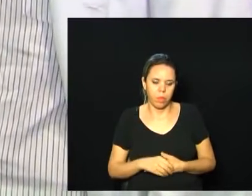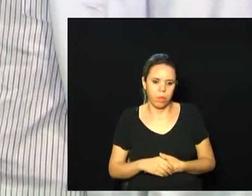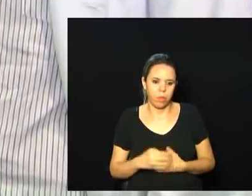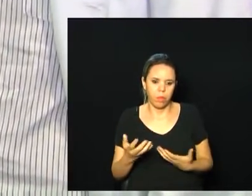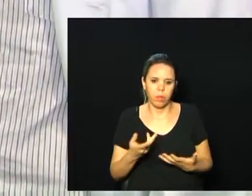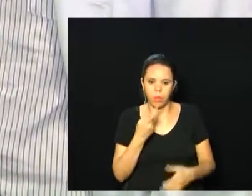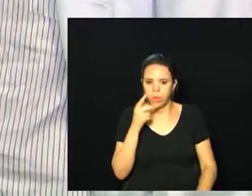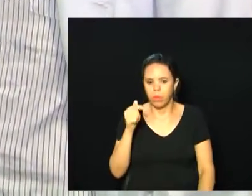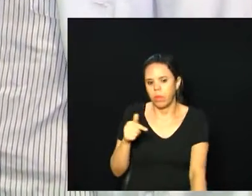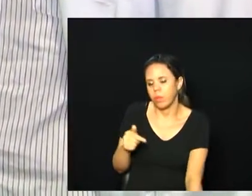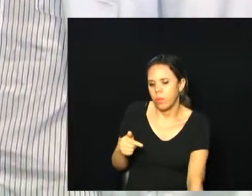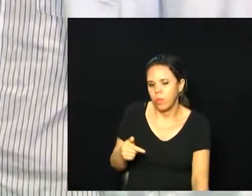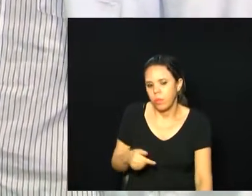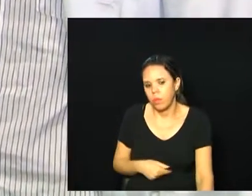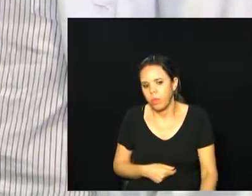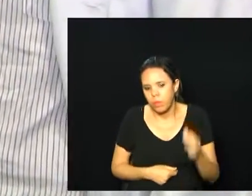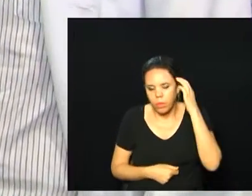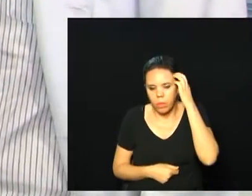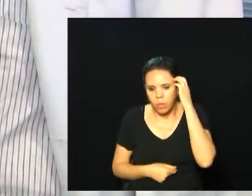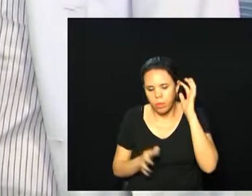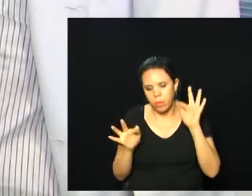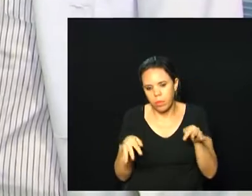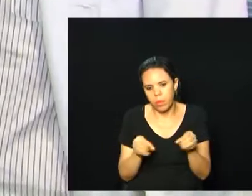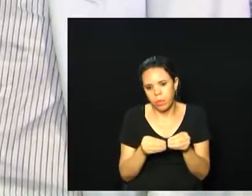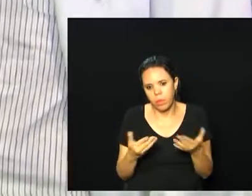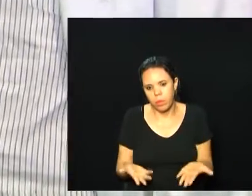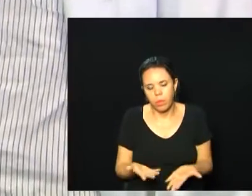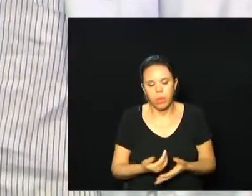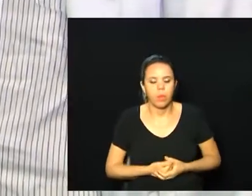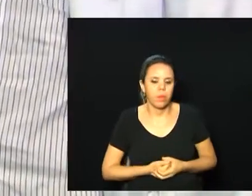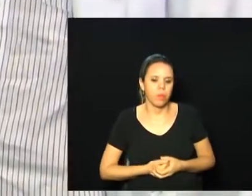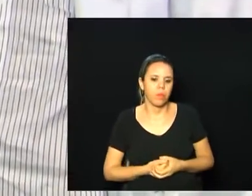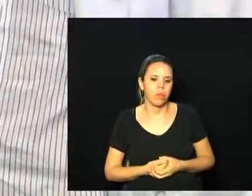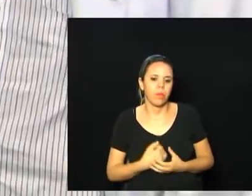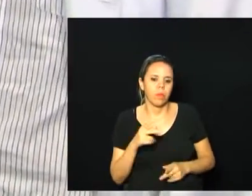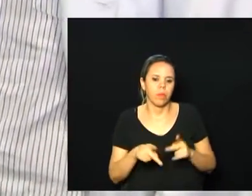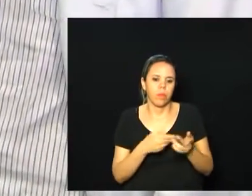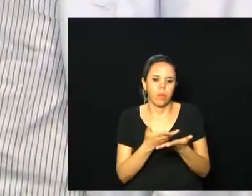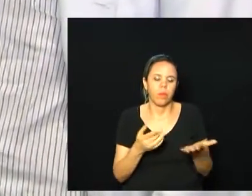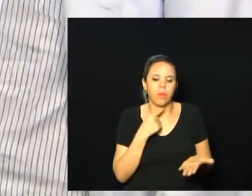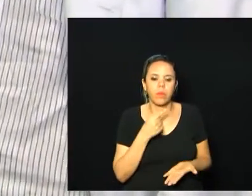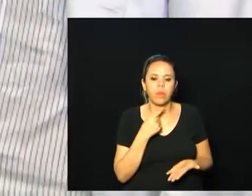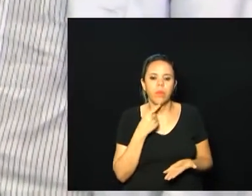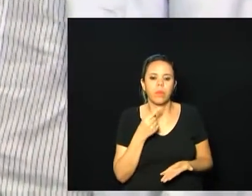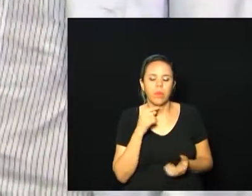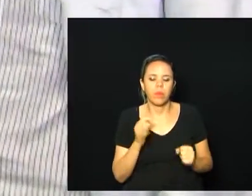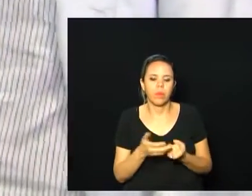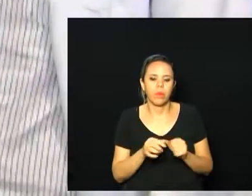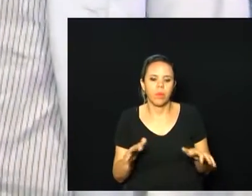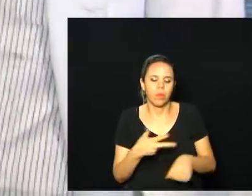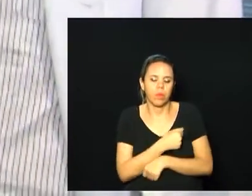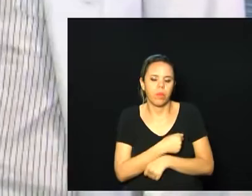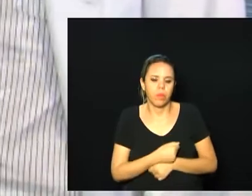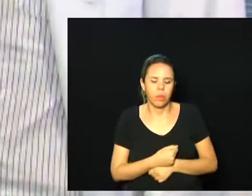queira colocar aqui no Câmara Notícia para a gente encerrar? Eu acho que tem muita gente questionando em relação ao Covid, as